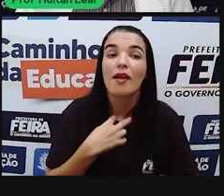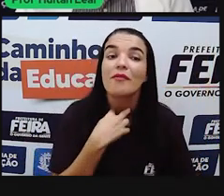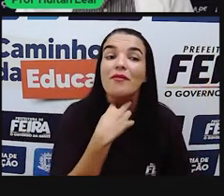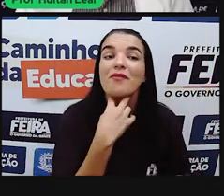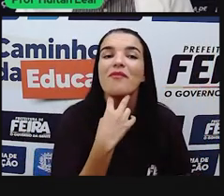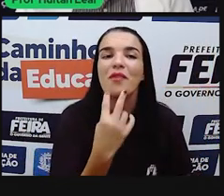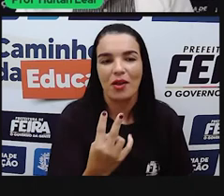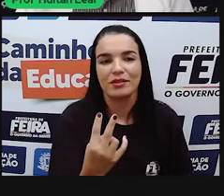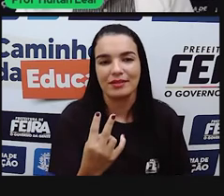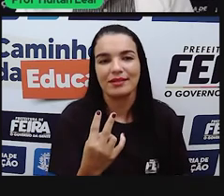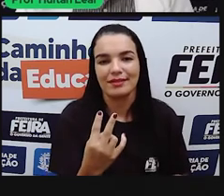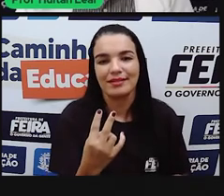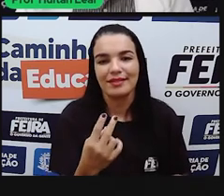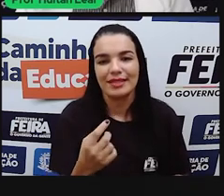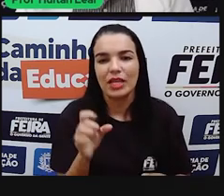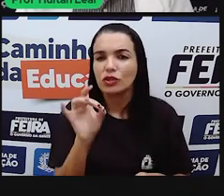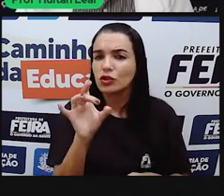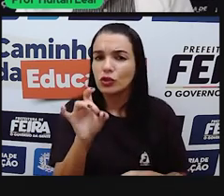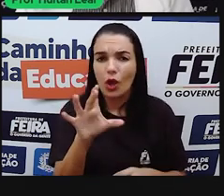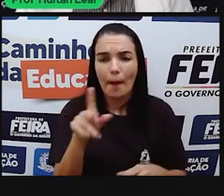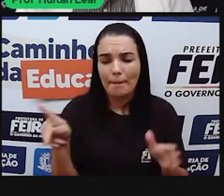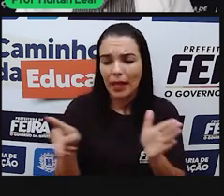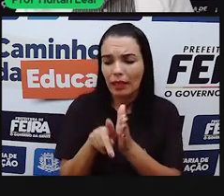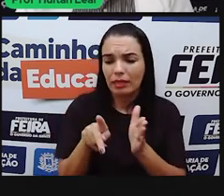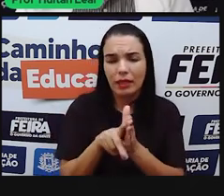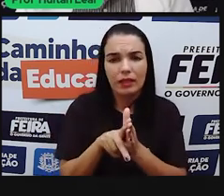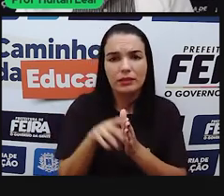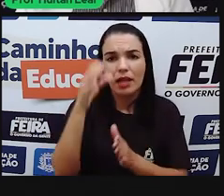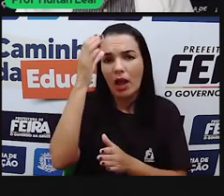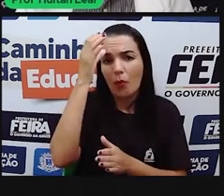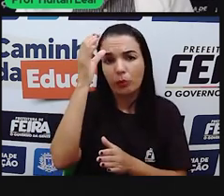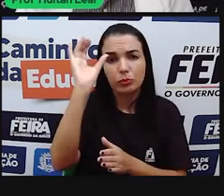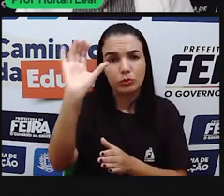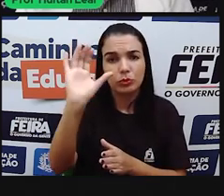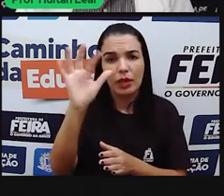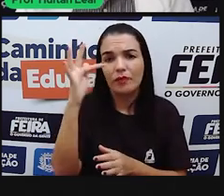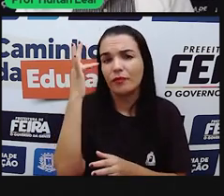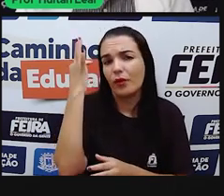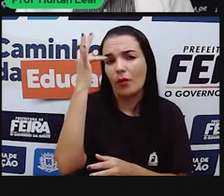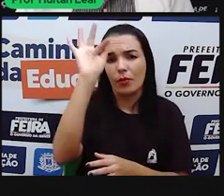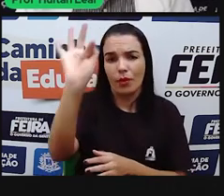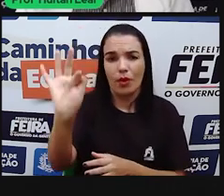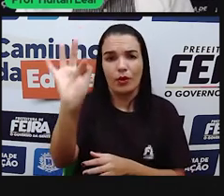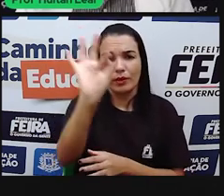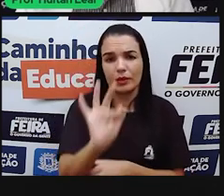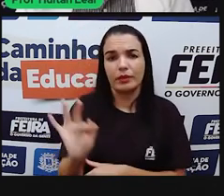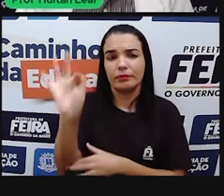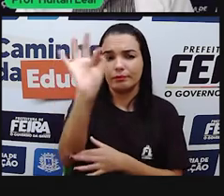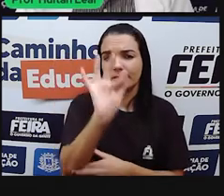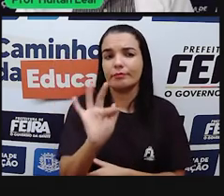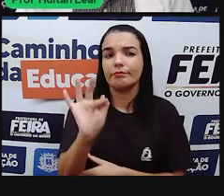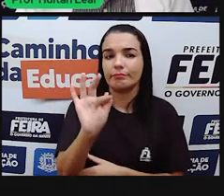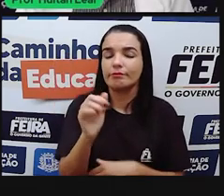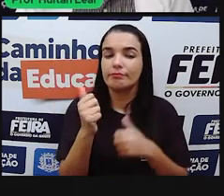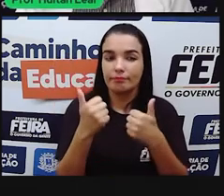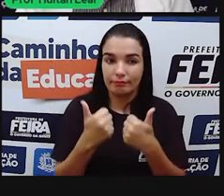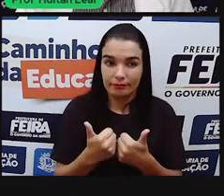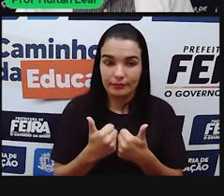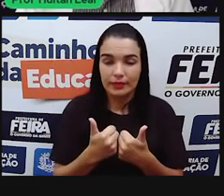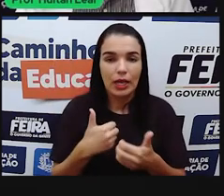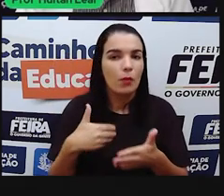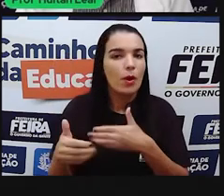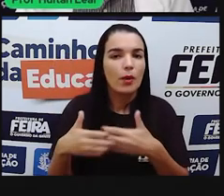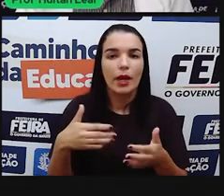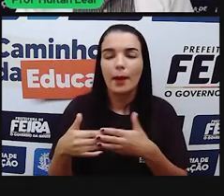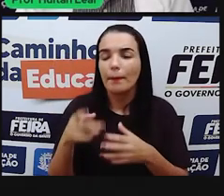e melodias fazem parte do domínio público. Não têm direitos autorais. Qualquer pessoa pode fazer uso delas sem nenhum